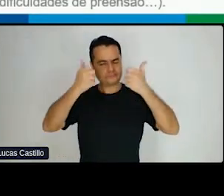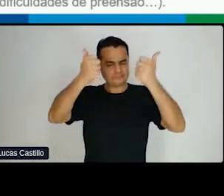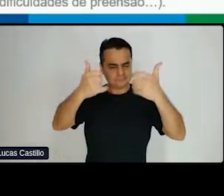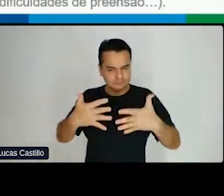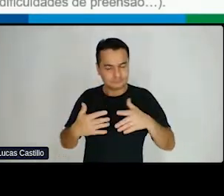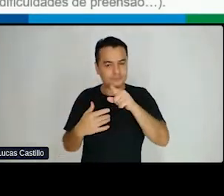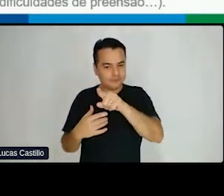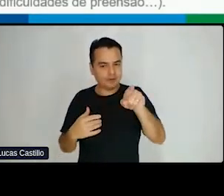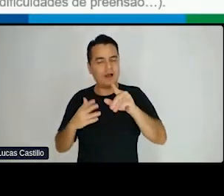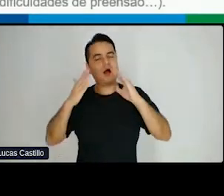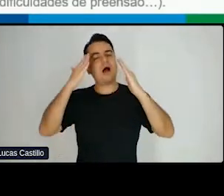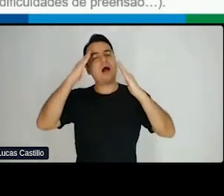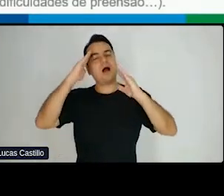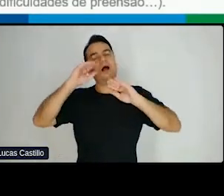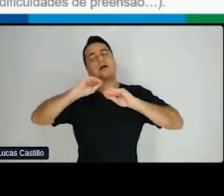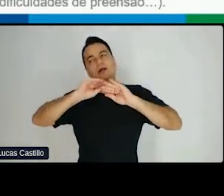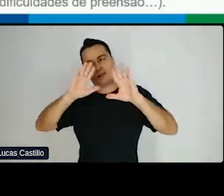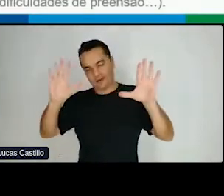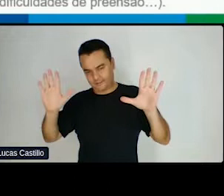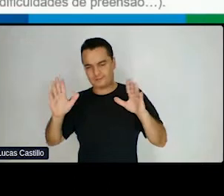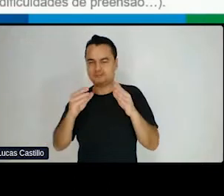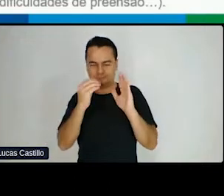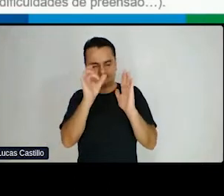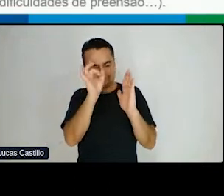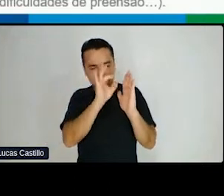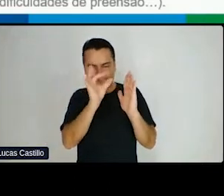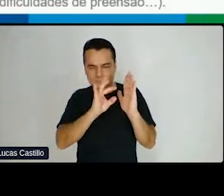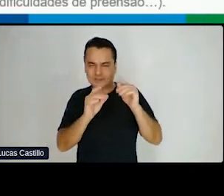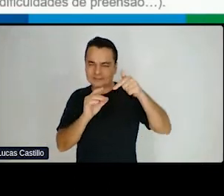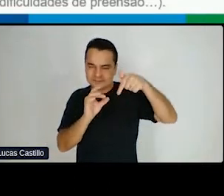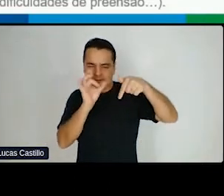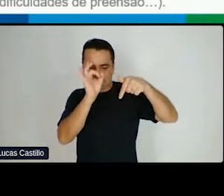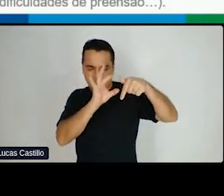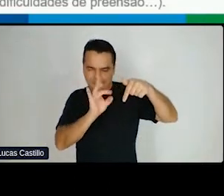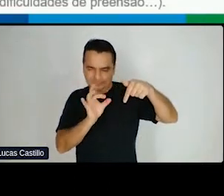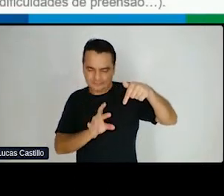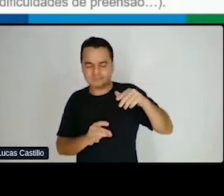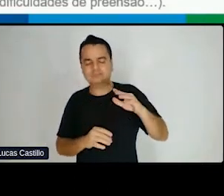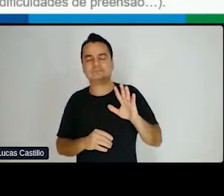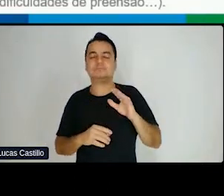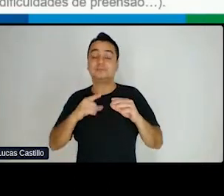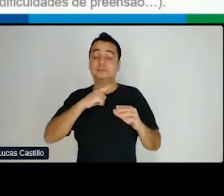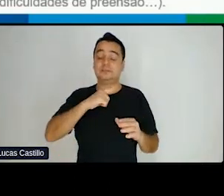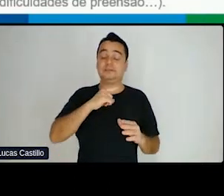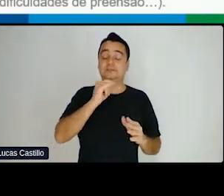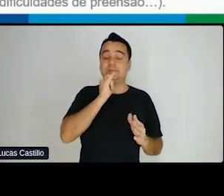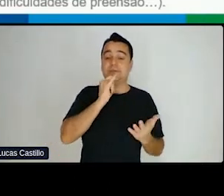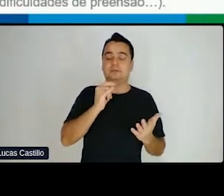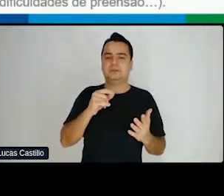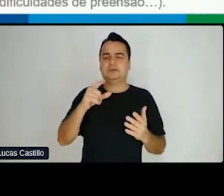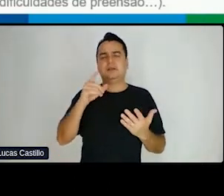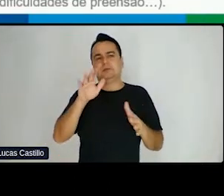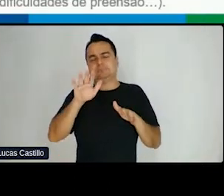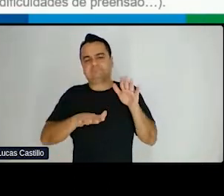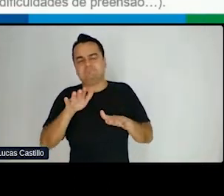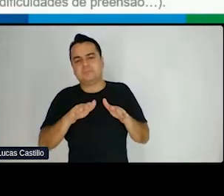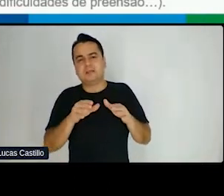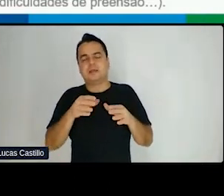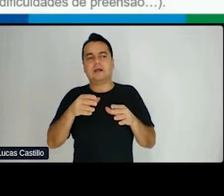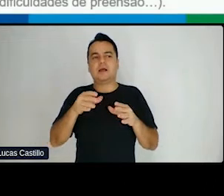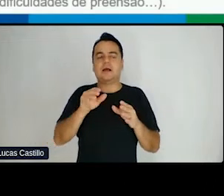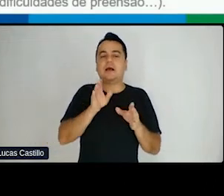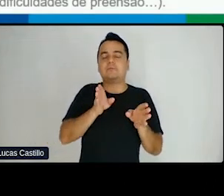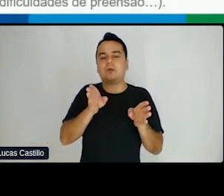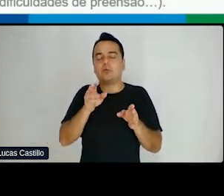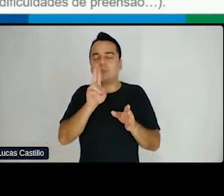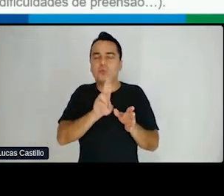de uma forma mais clara. Dentro dos 7 pilares, né, a gente tem o uso equitativo, a flexibilidade